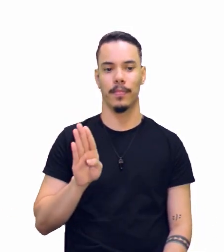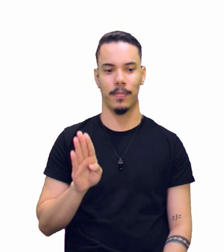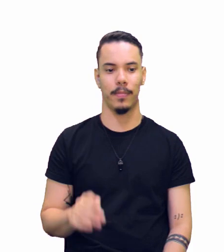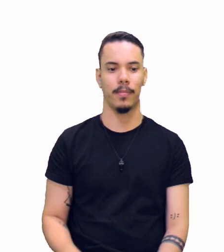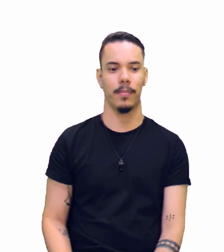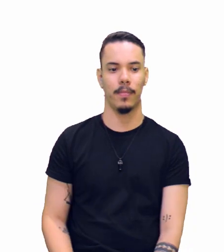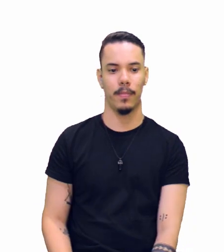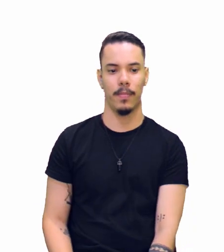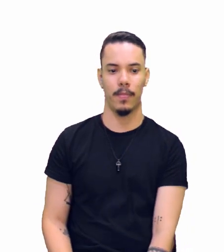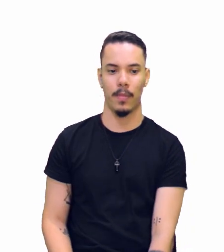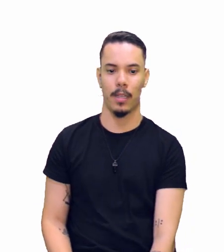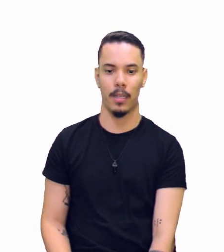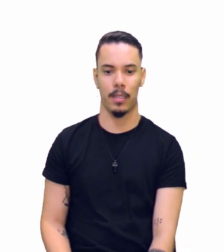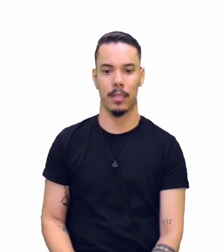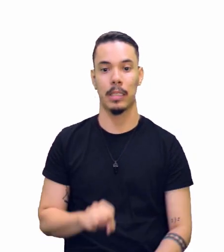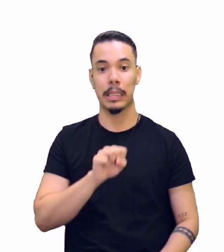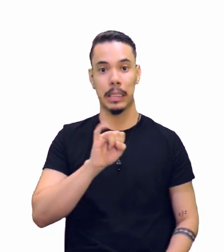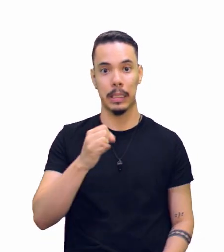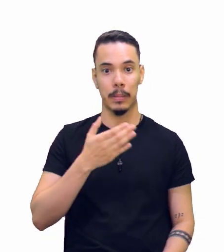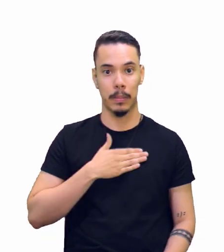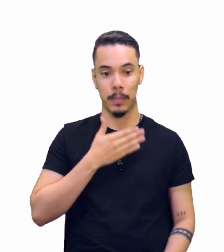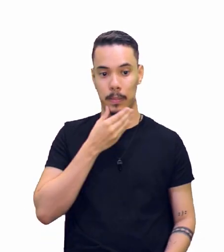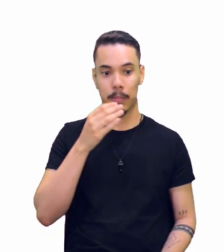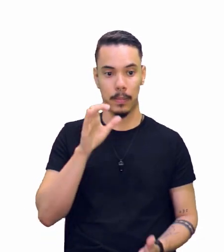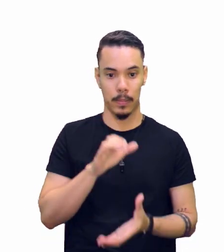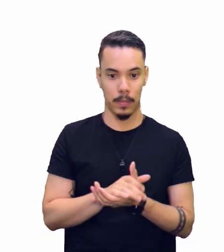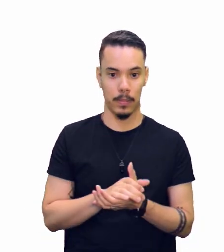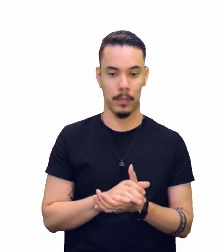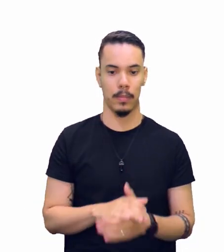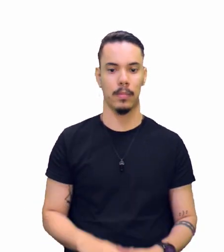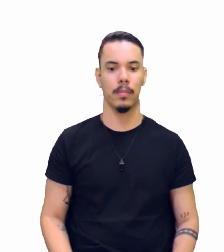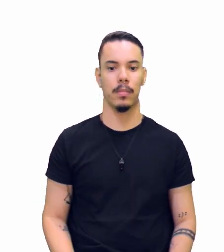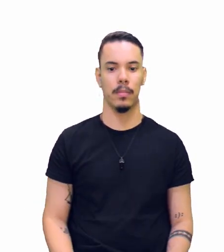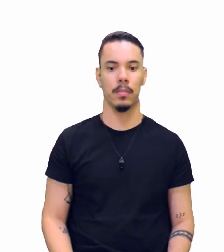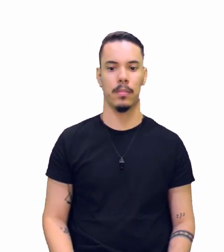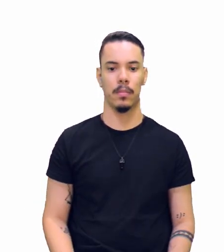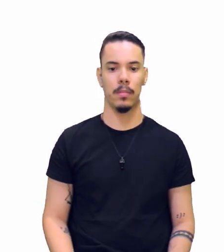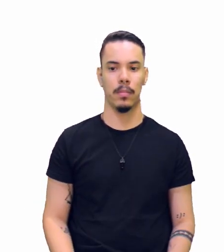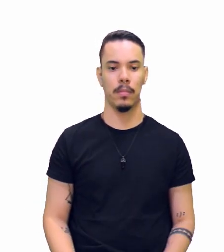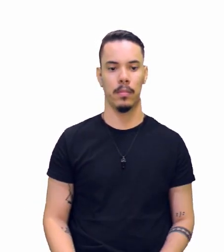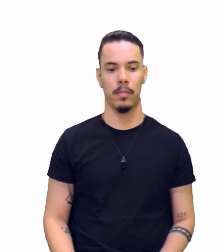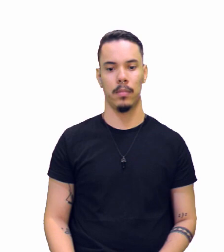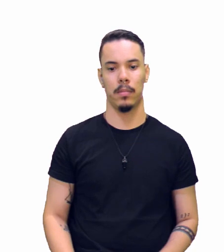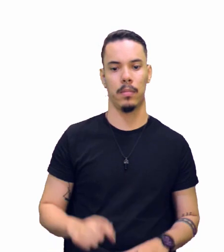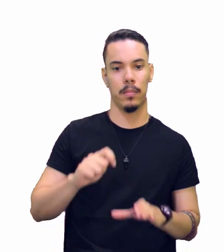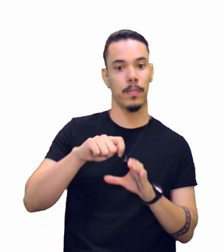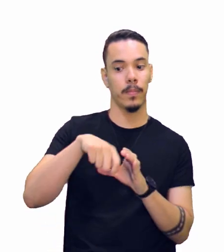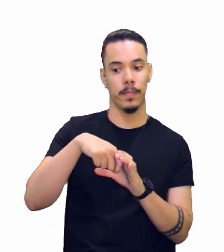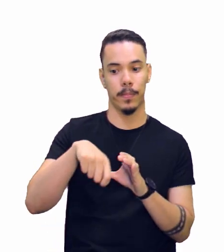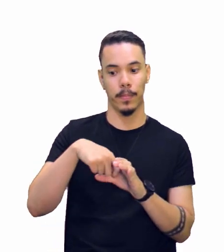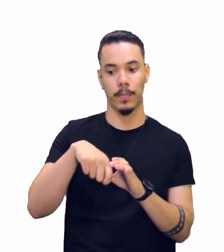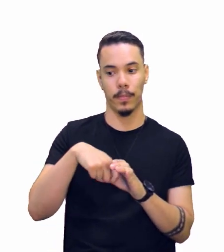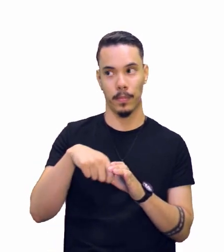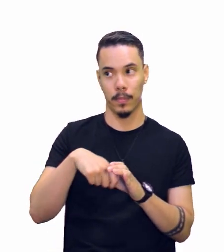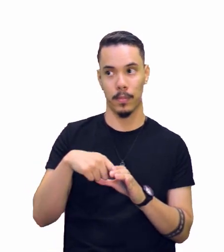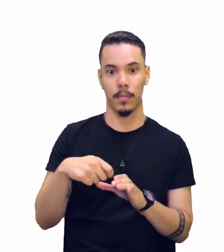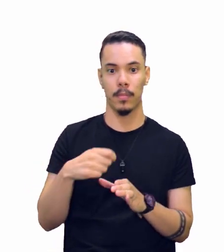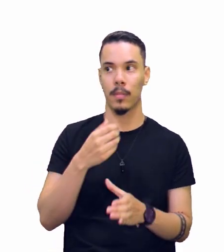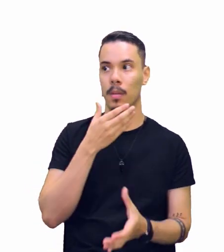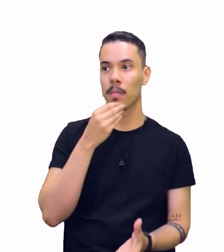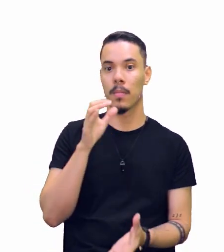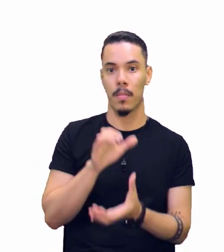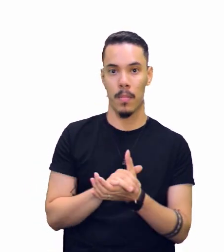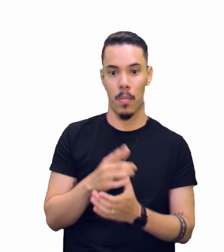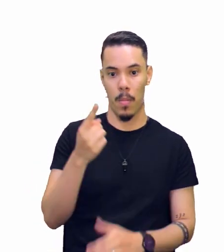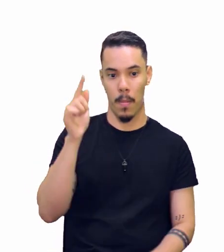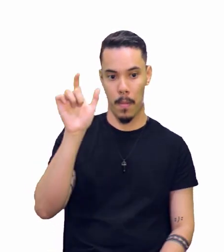my husband, se meu marido, aí eu tenho cook, que é cozinhar. My husband, meu marido, marido é só